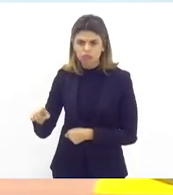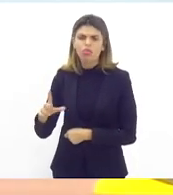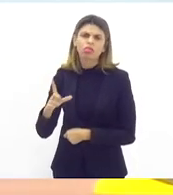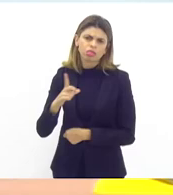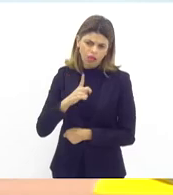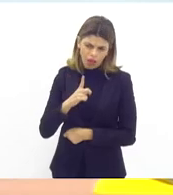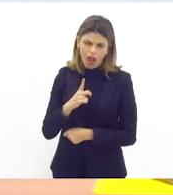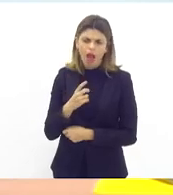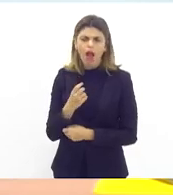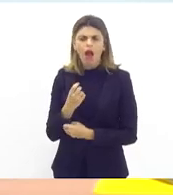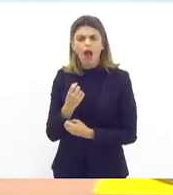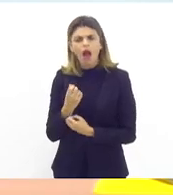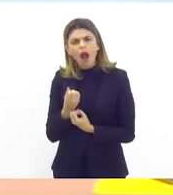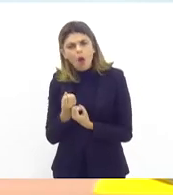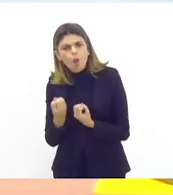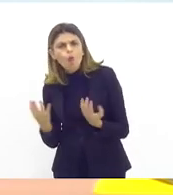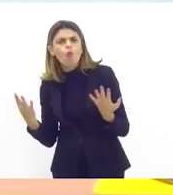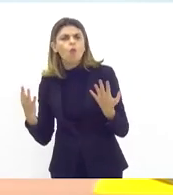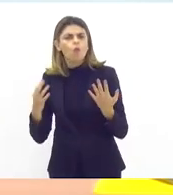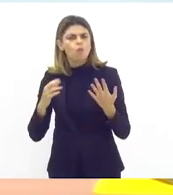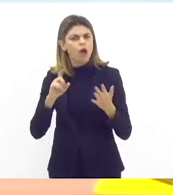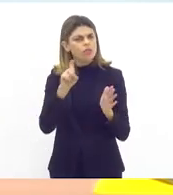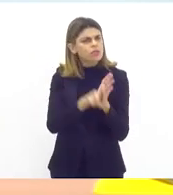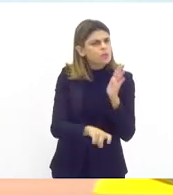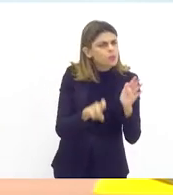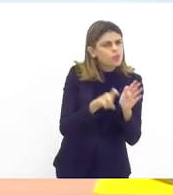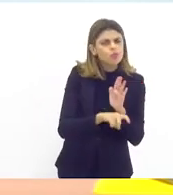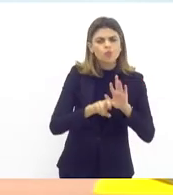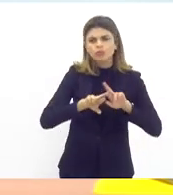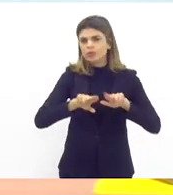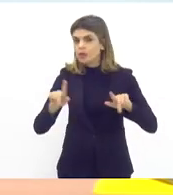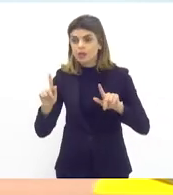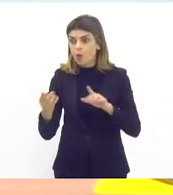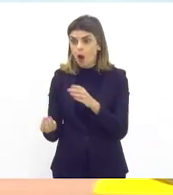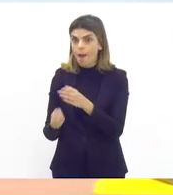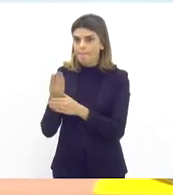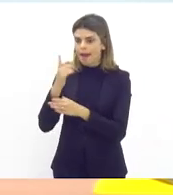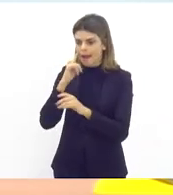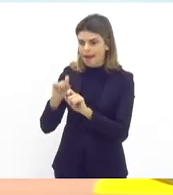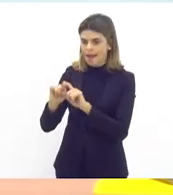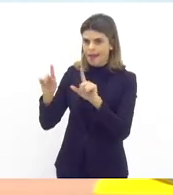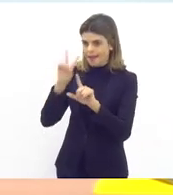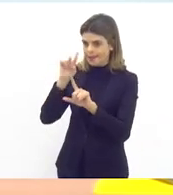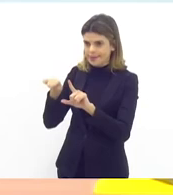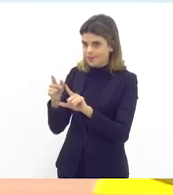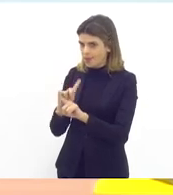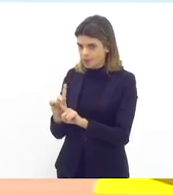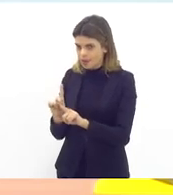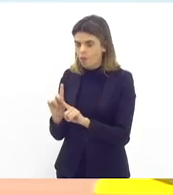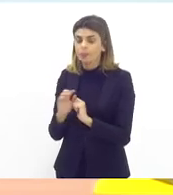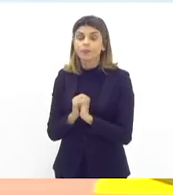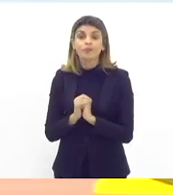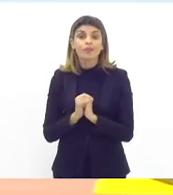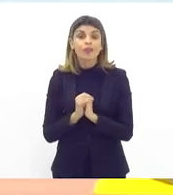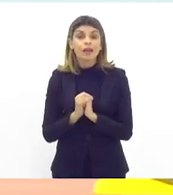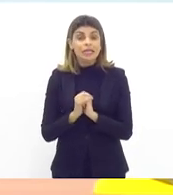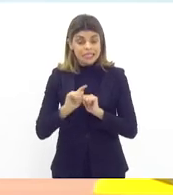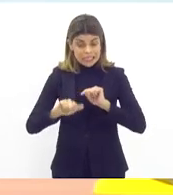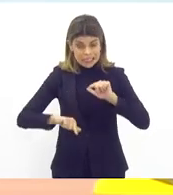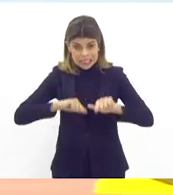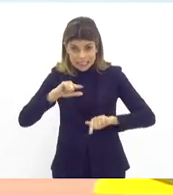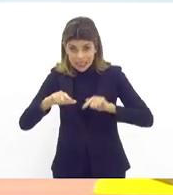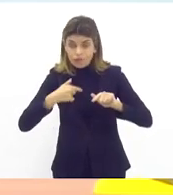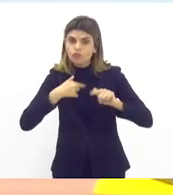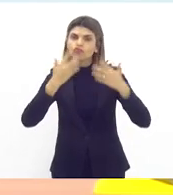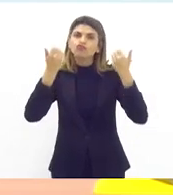alguma tributação cumulativa que está onerando o serviço que não aparece nessa conta. Mas o ponto mais importante é que serviços, como eu